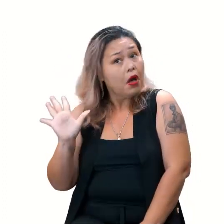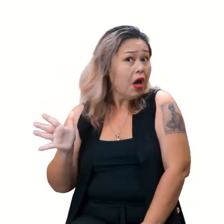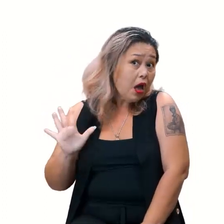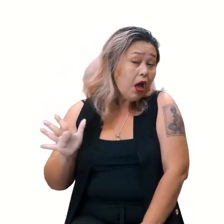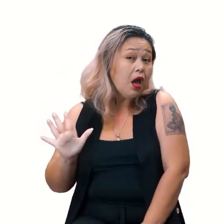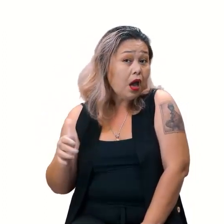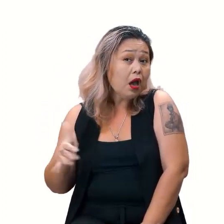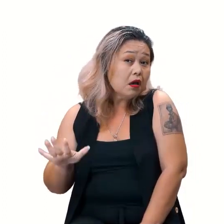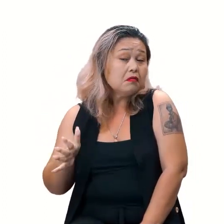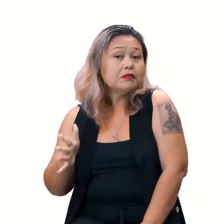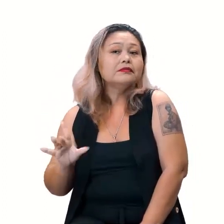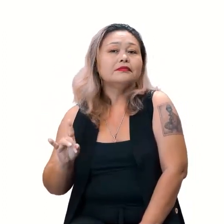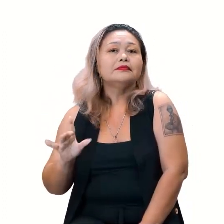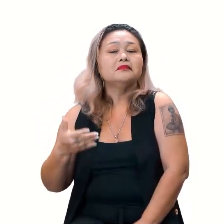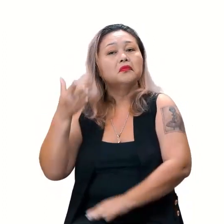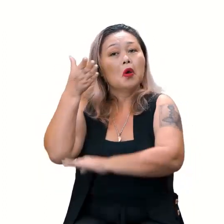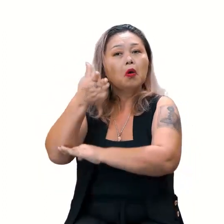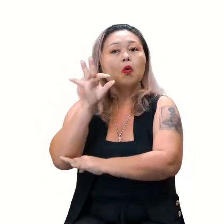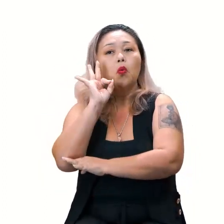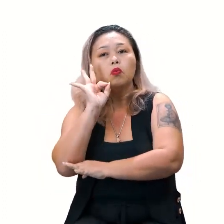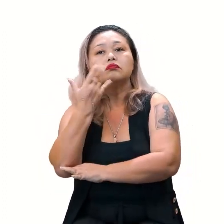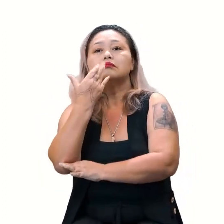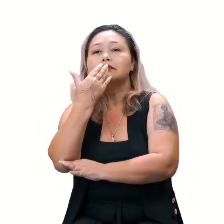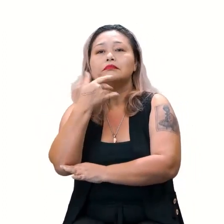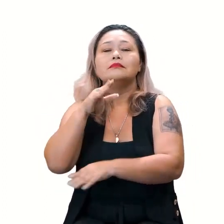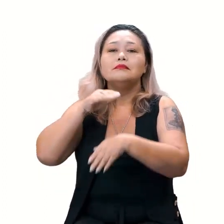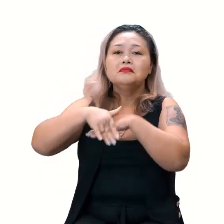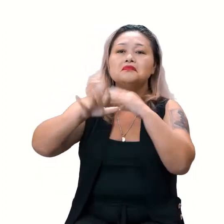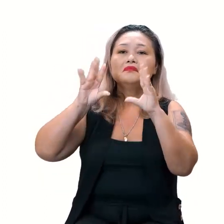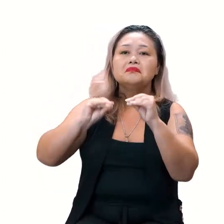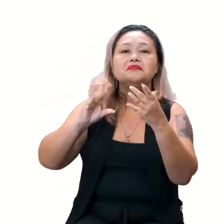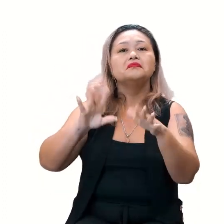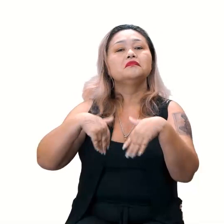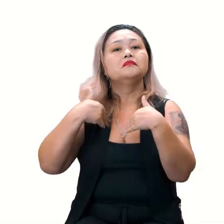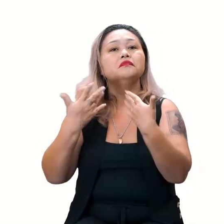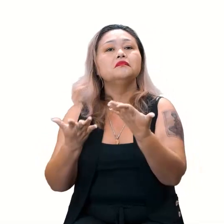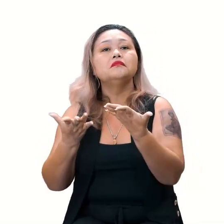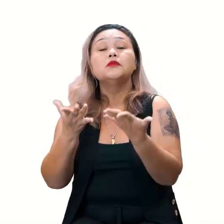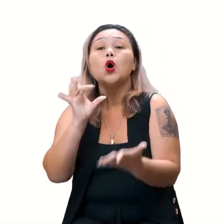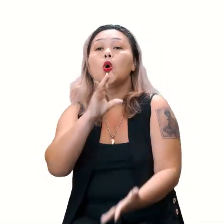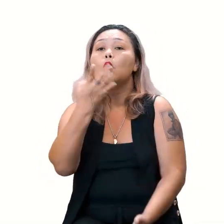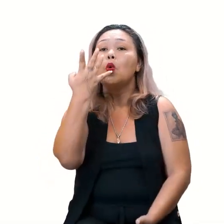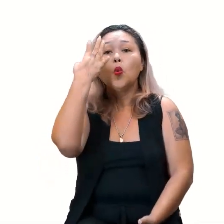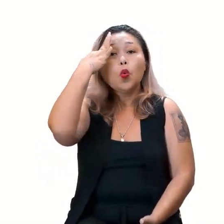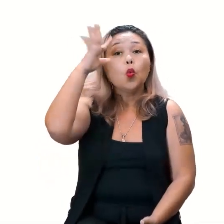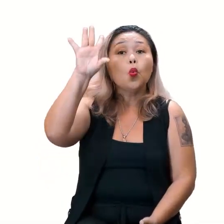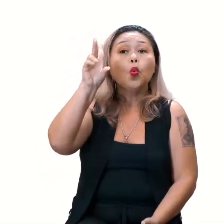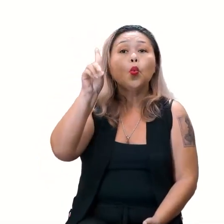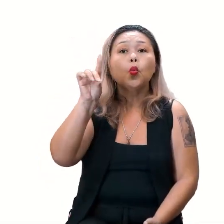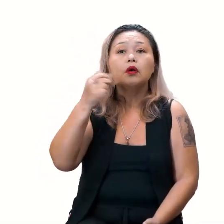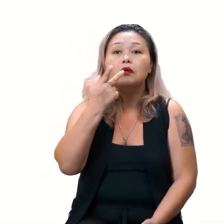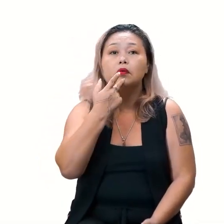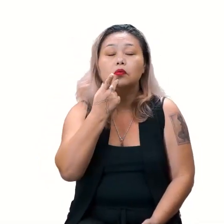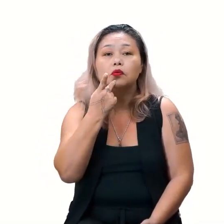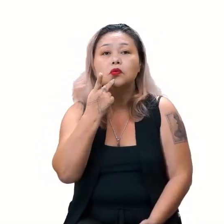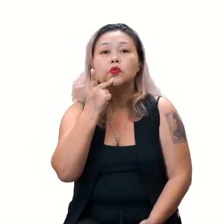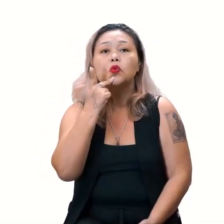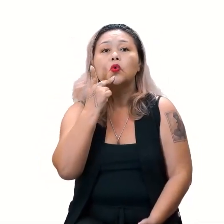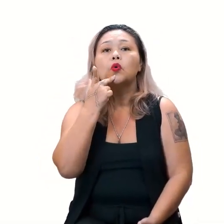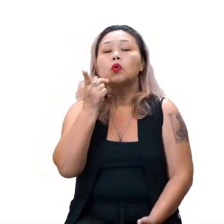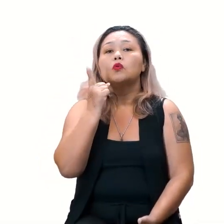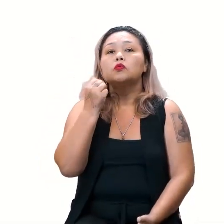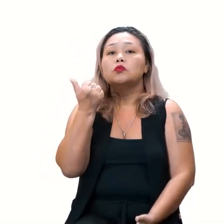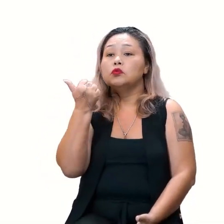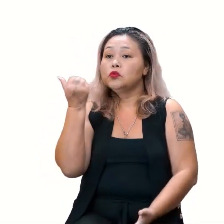barato. Mas vamos ver. Hotel, café, almoço, janta, tá barato. E se fossem os 4 dias que ela falou, né? Vamos ver. No lugar do